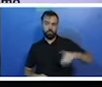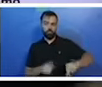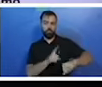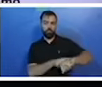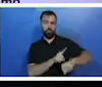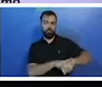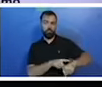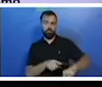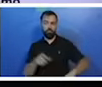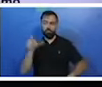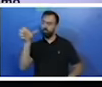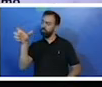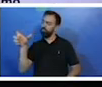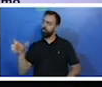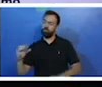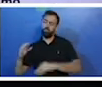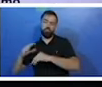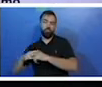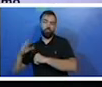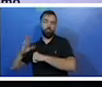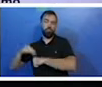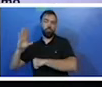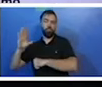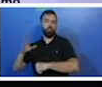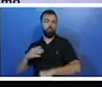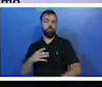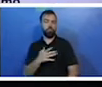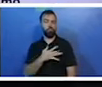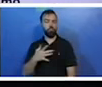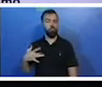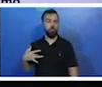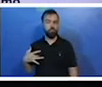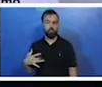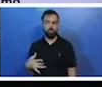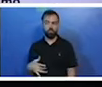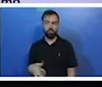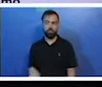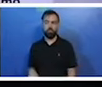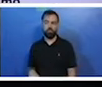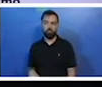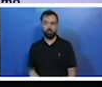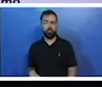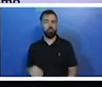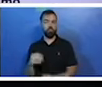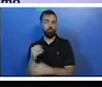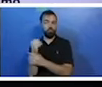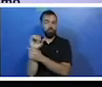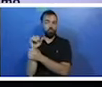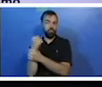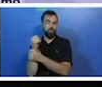minutos a gente tem uma melhora cada vez mais, como melhora articular,